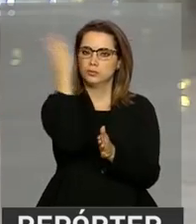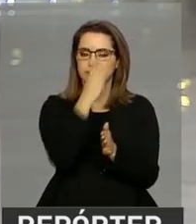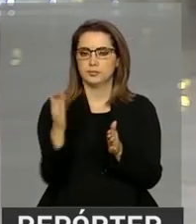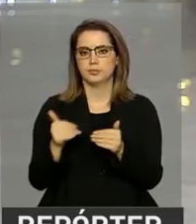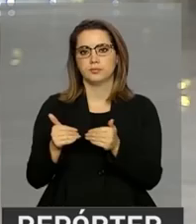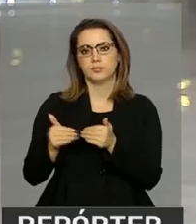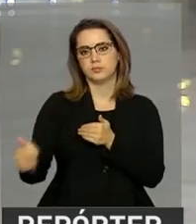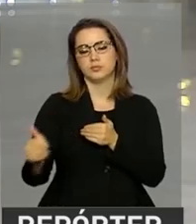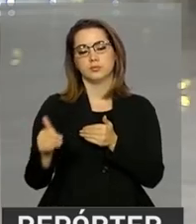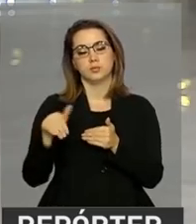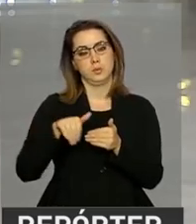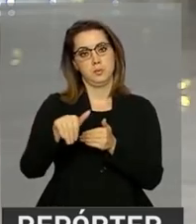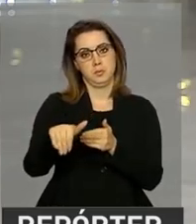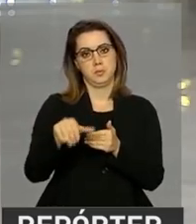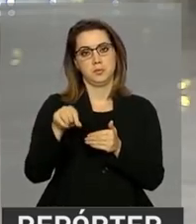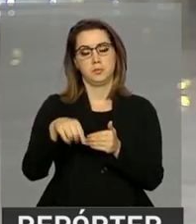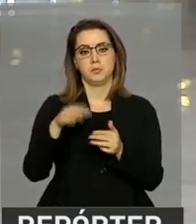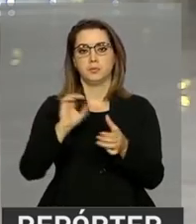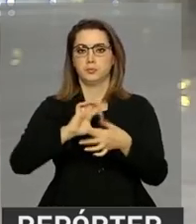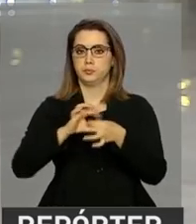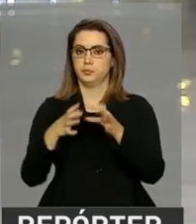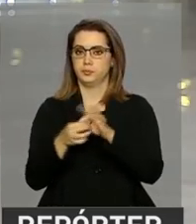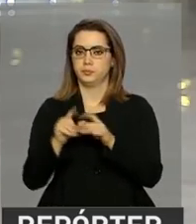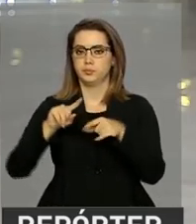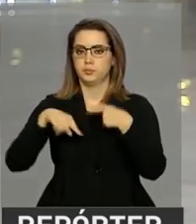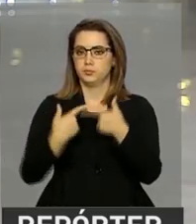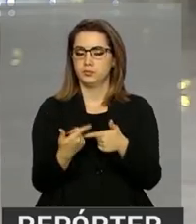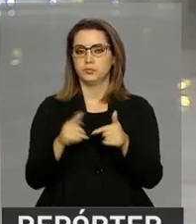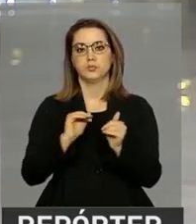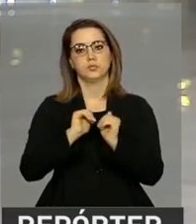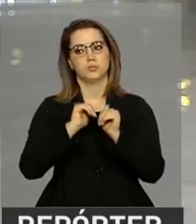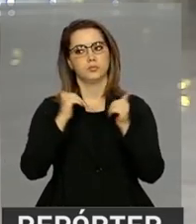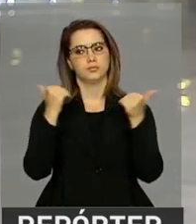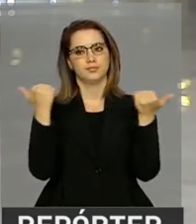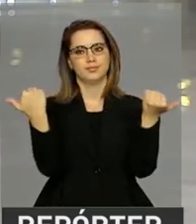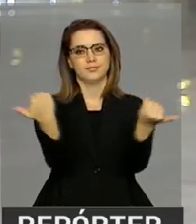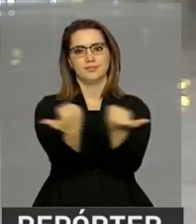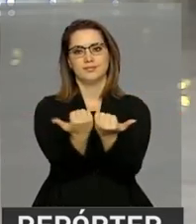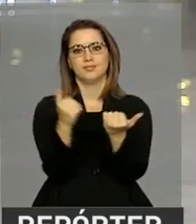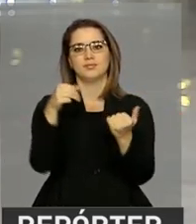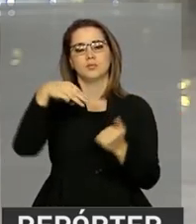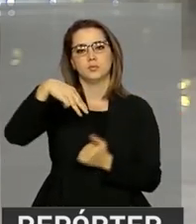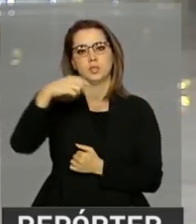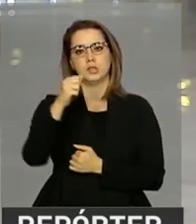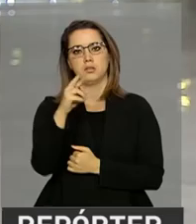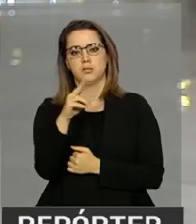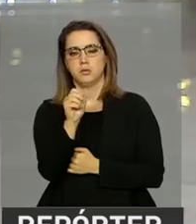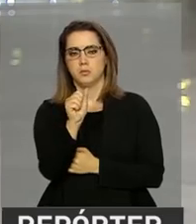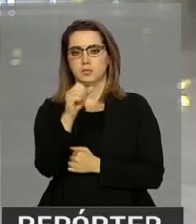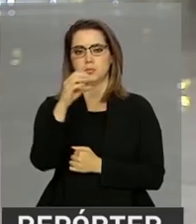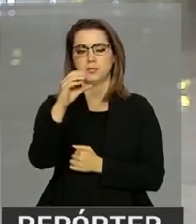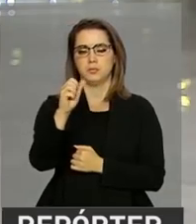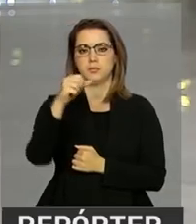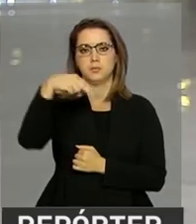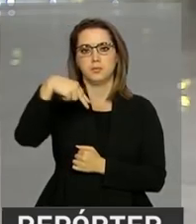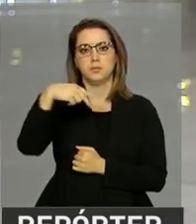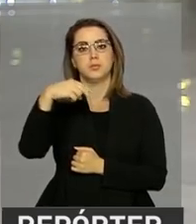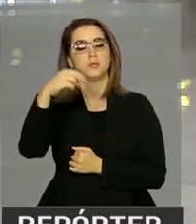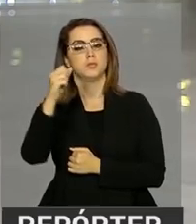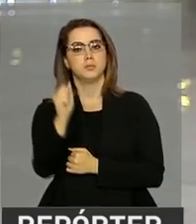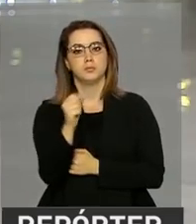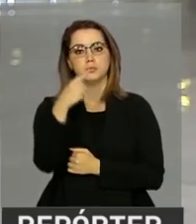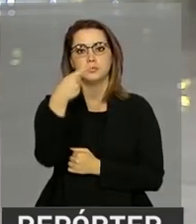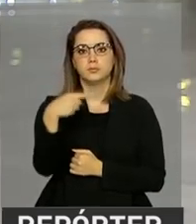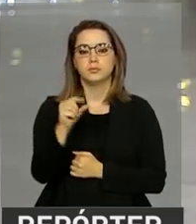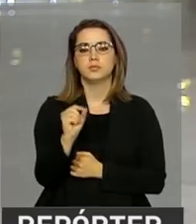das Olimpíadas. Logo depois, claro, eles seguem para o Maracanã, onde acontece a cerimônia de abertura. Leandro, hoje o